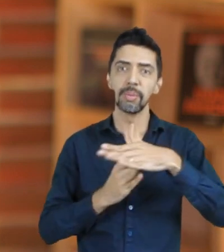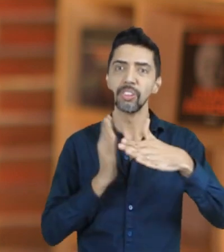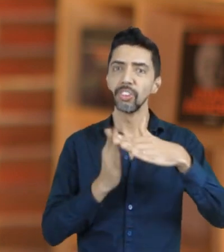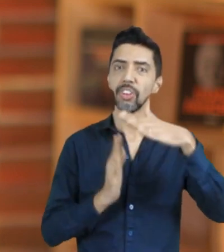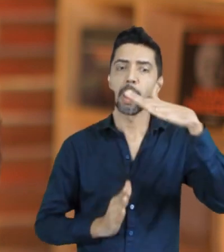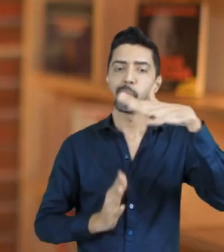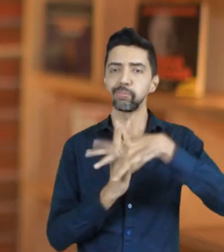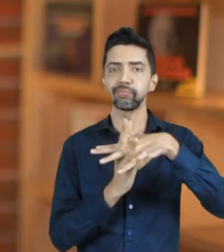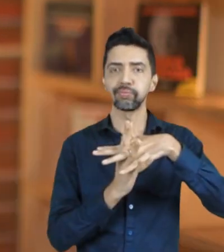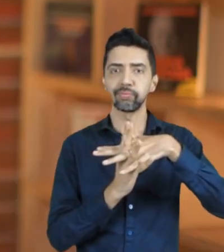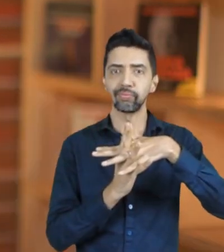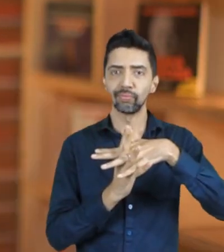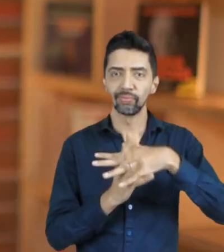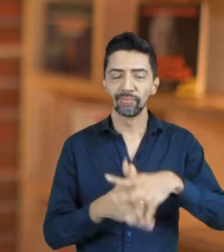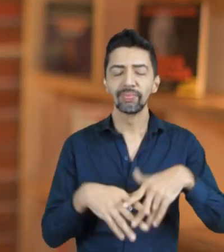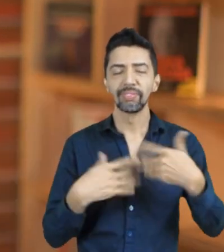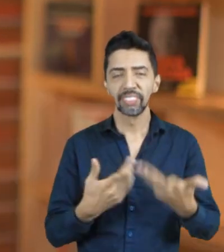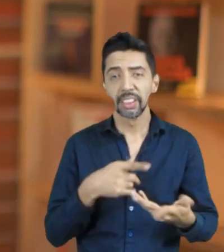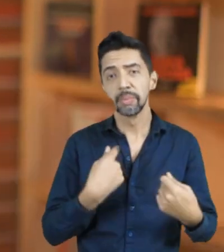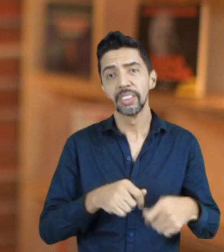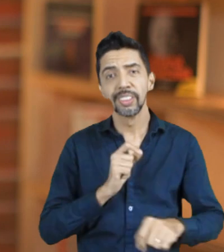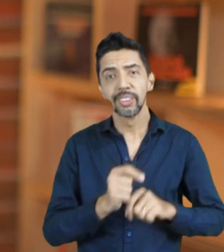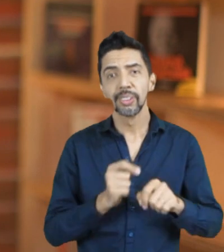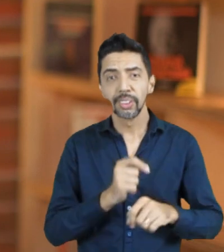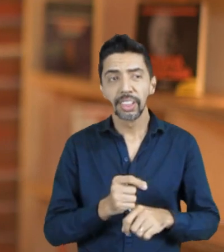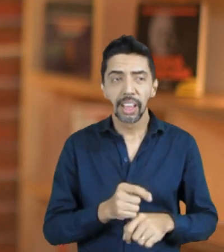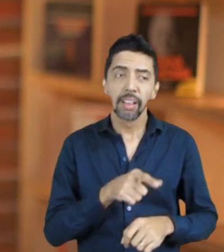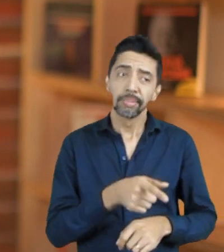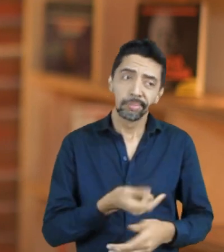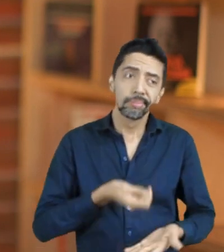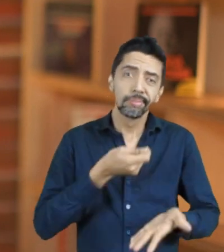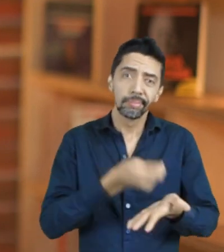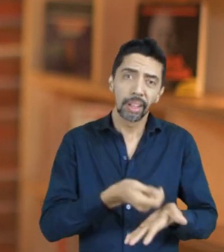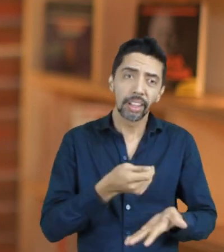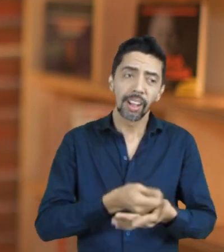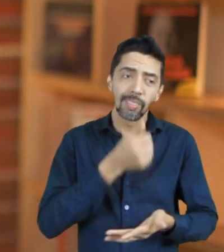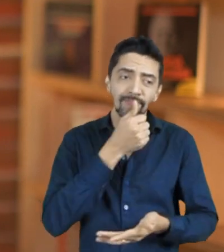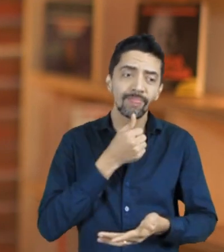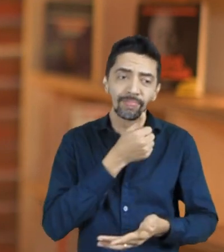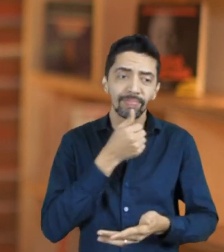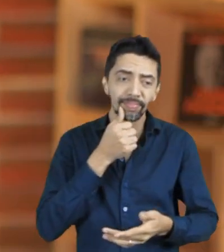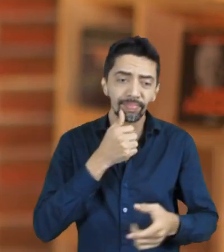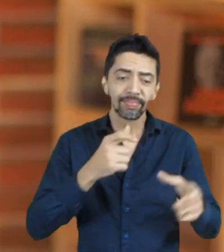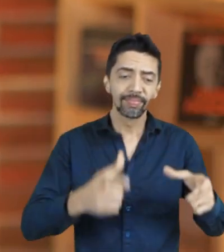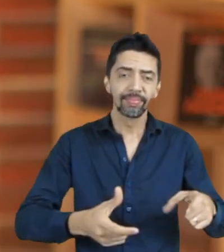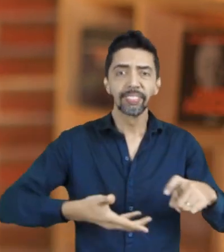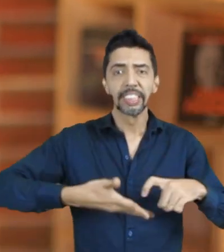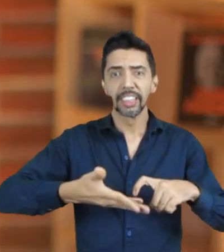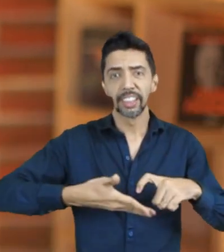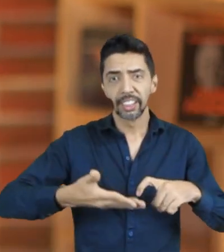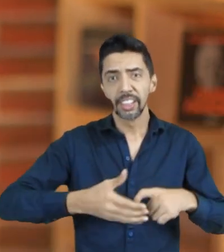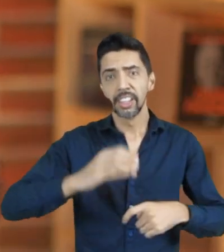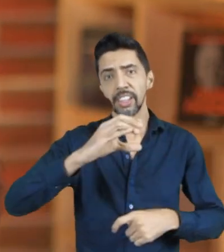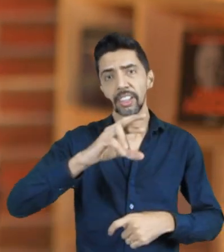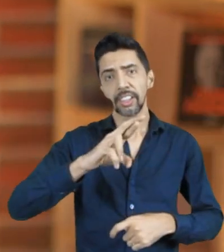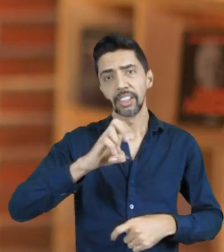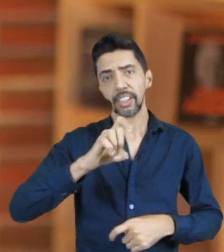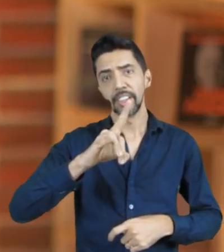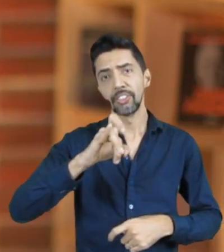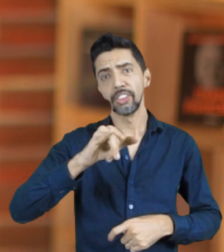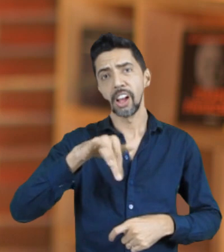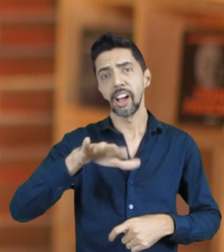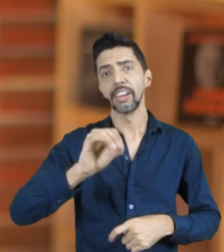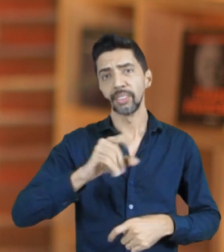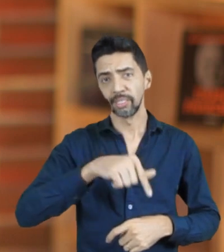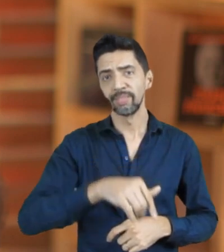tomado Qual a segunda opção cair no crediário para pagar 5% ao mês e olha a grande maioria